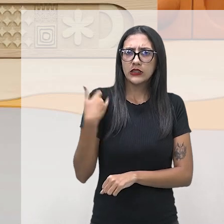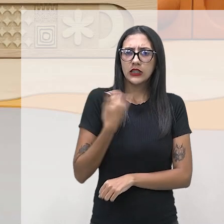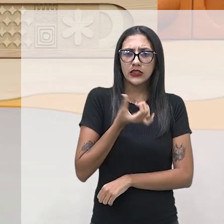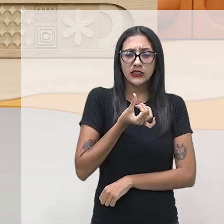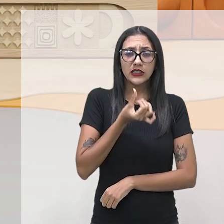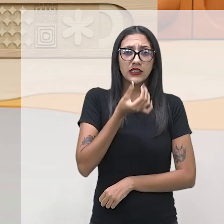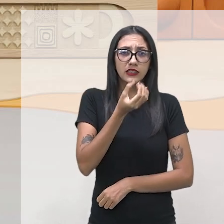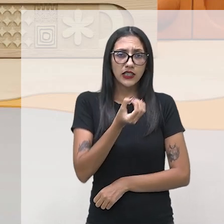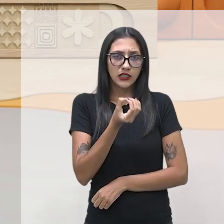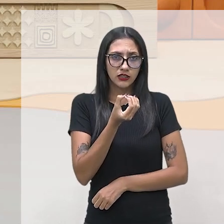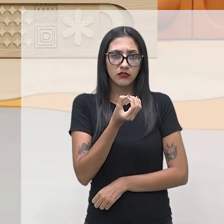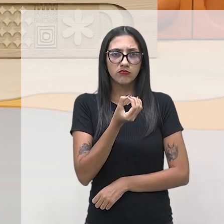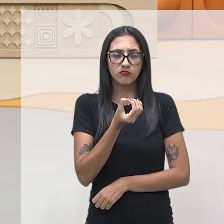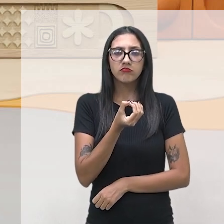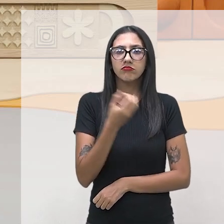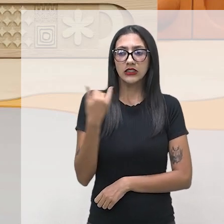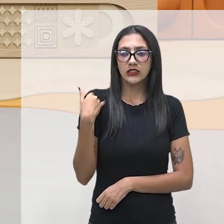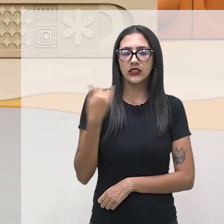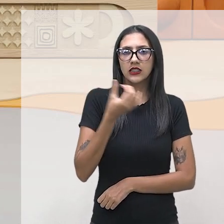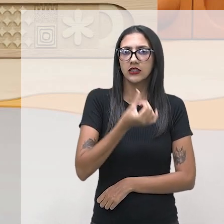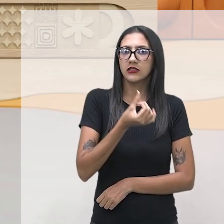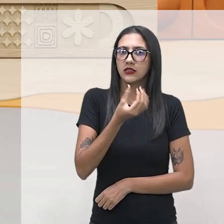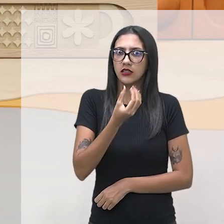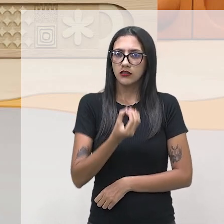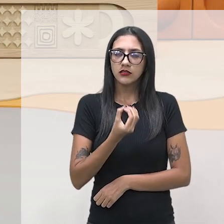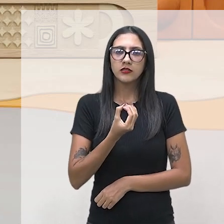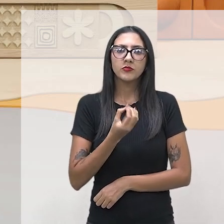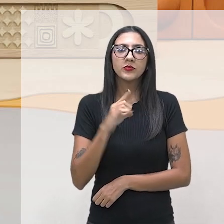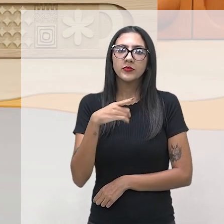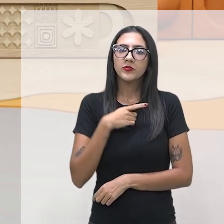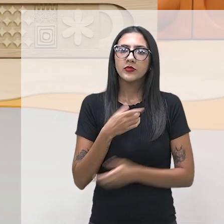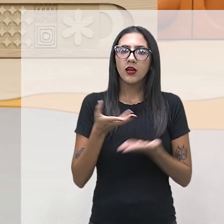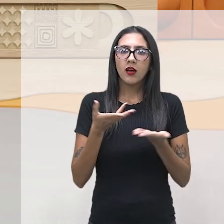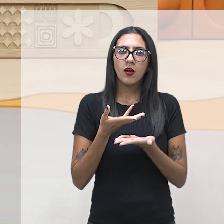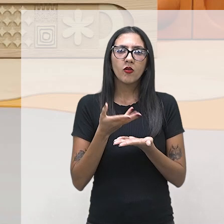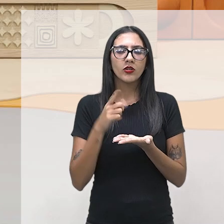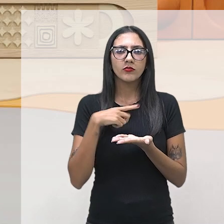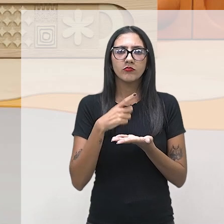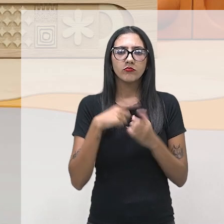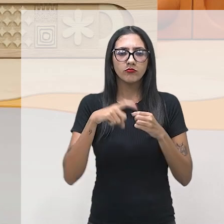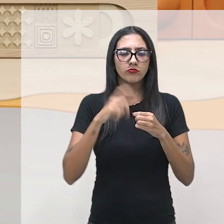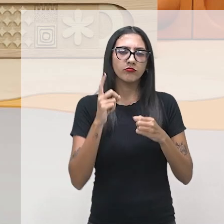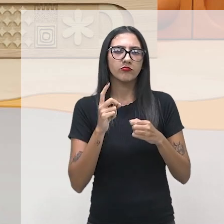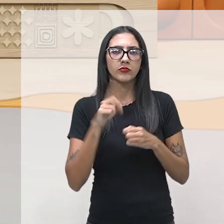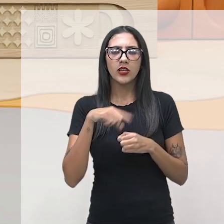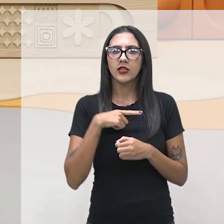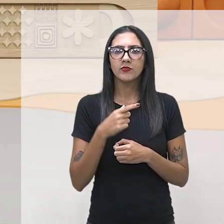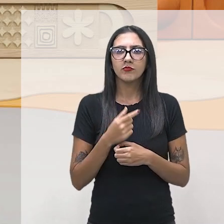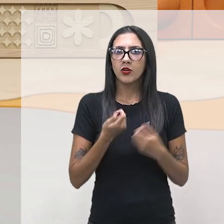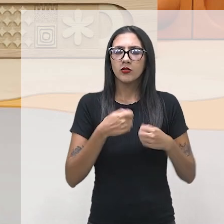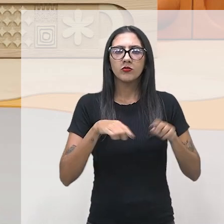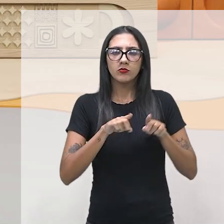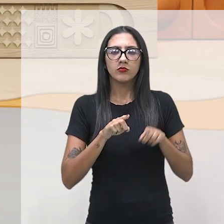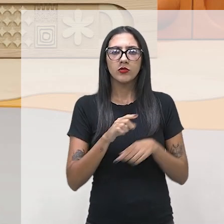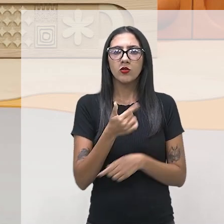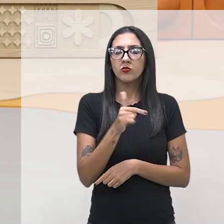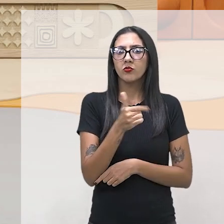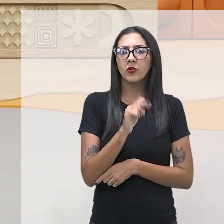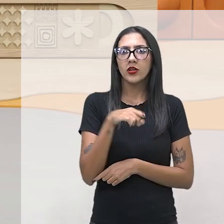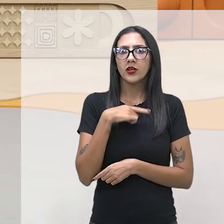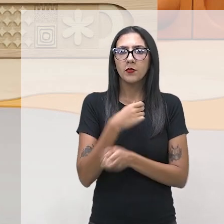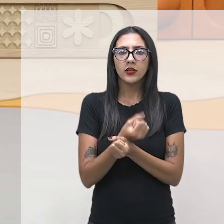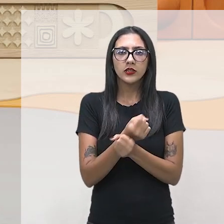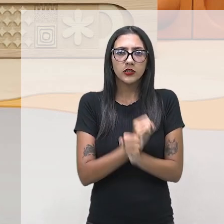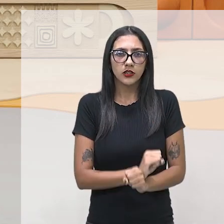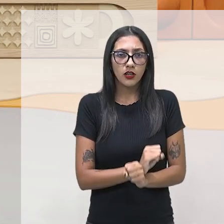prestem atenção, 60 anos, ele deixaria automaticamente de ser escravizado e passava a ser